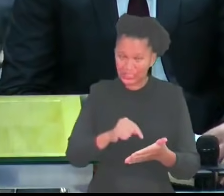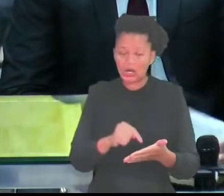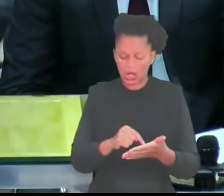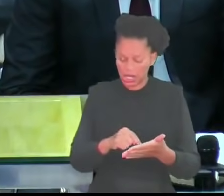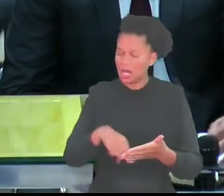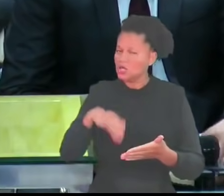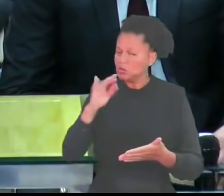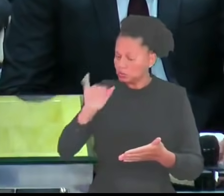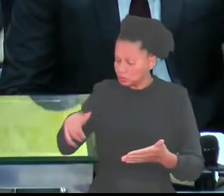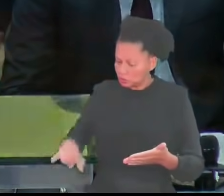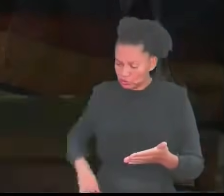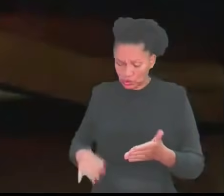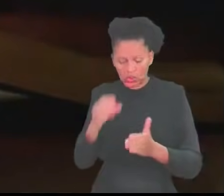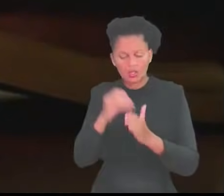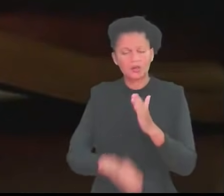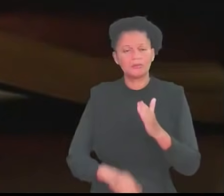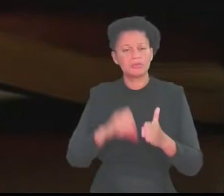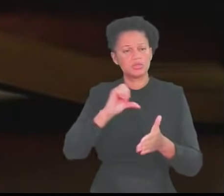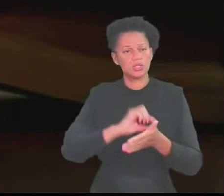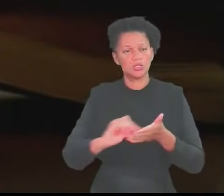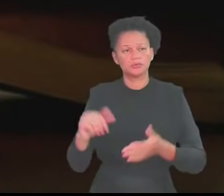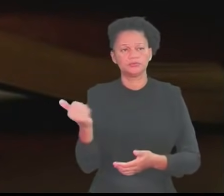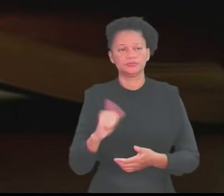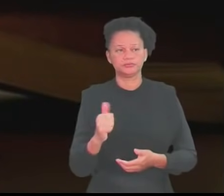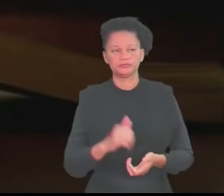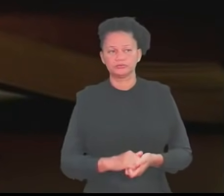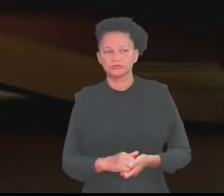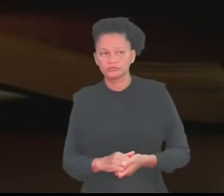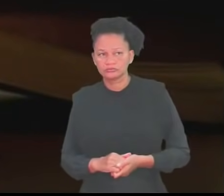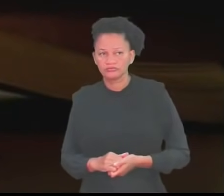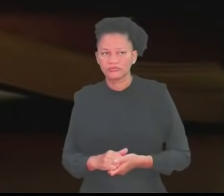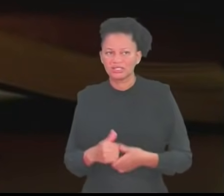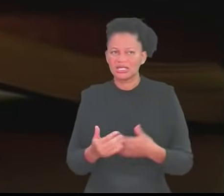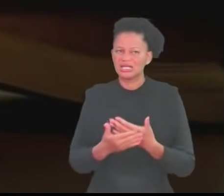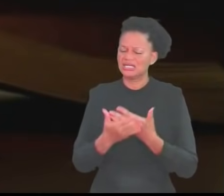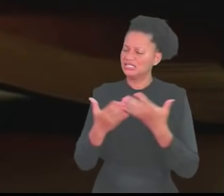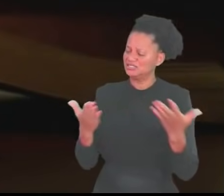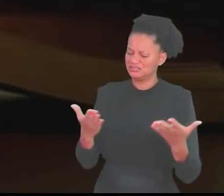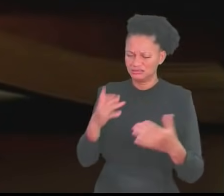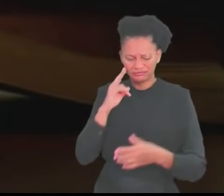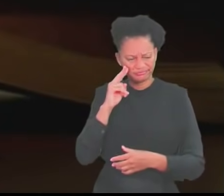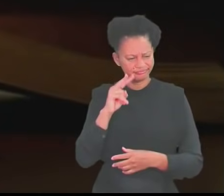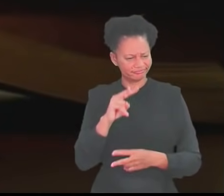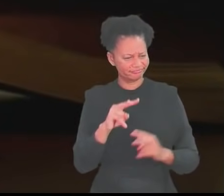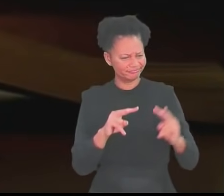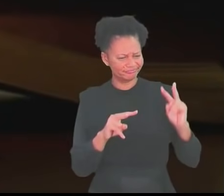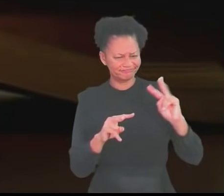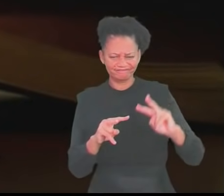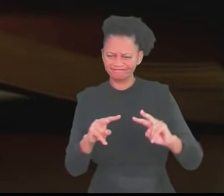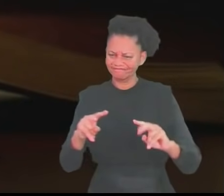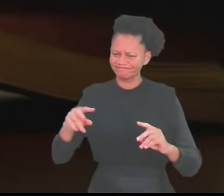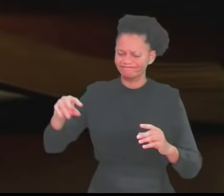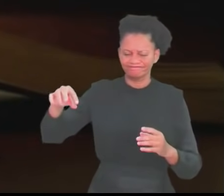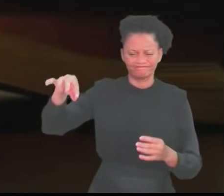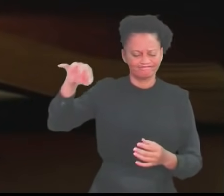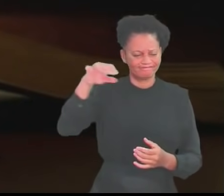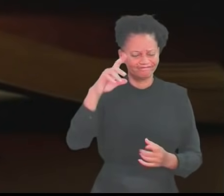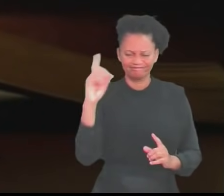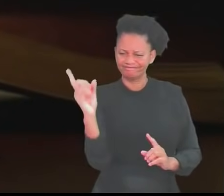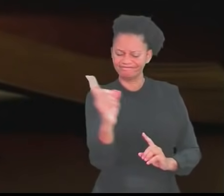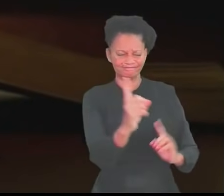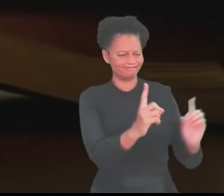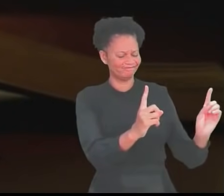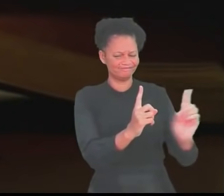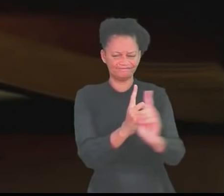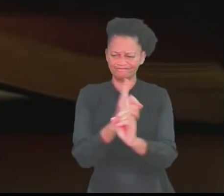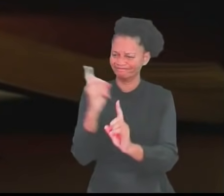Jó 9 e 11. Veja. Eis que passa diante de mim e não o vejo. E torna a